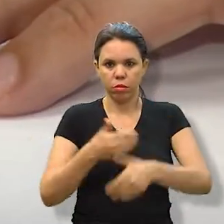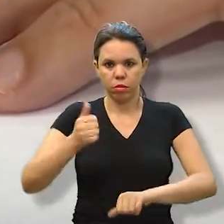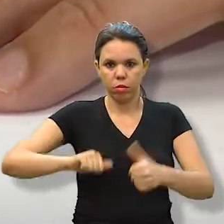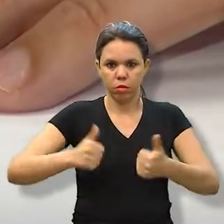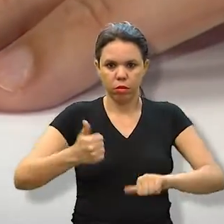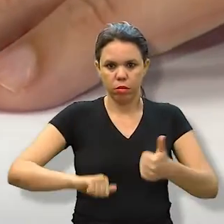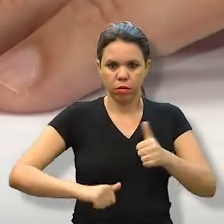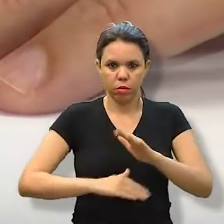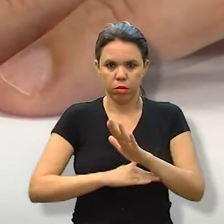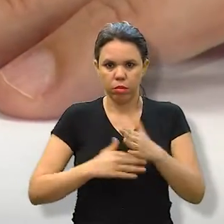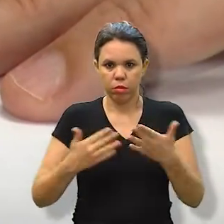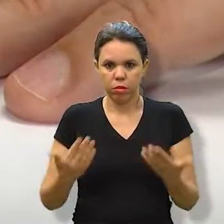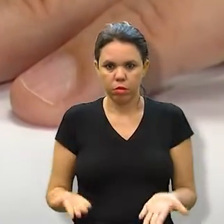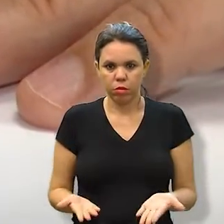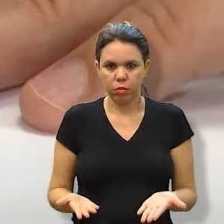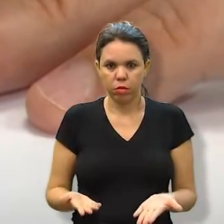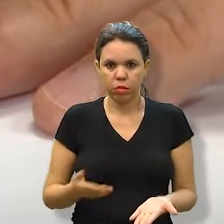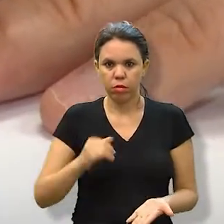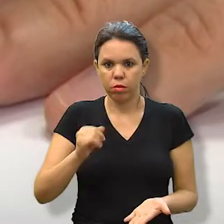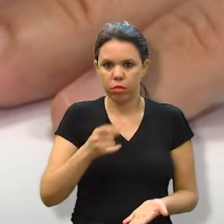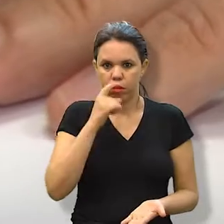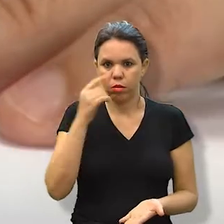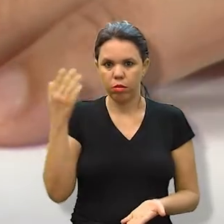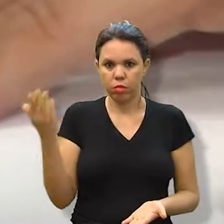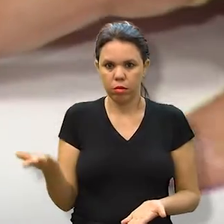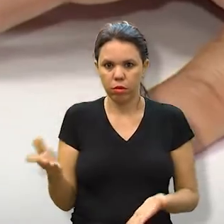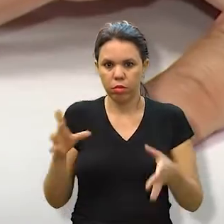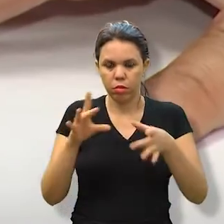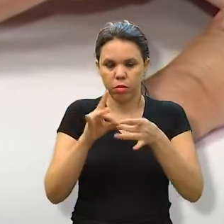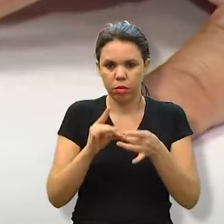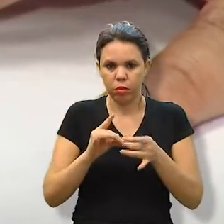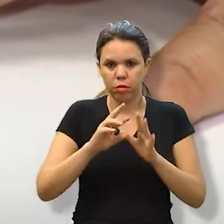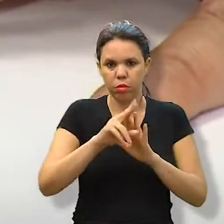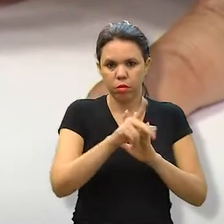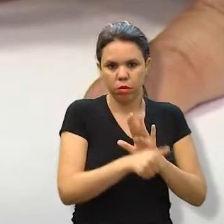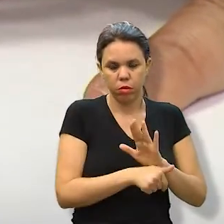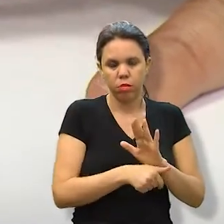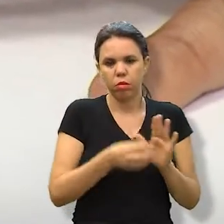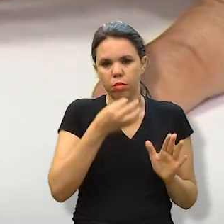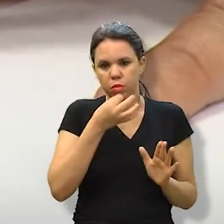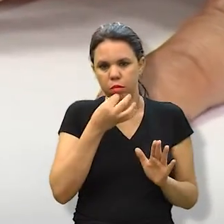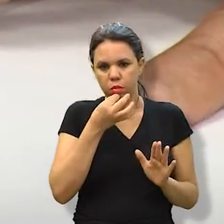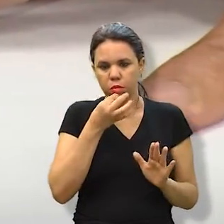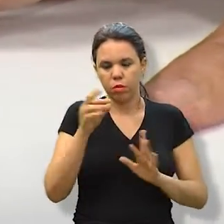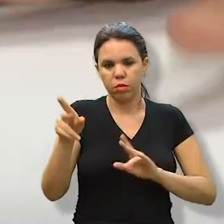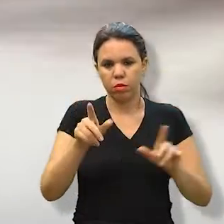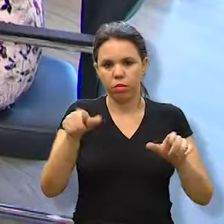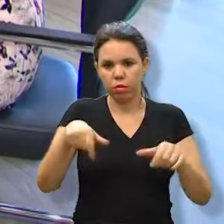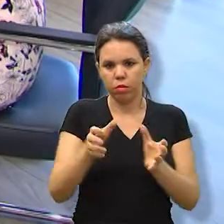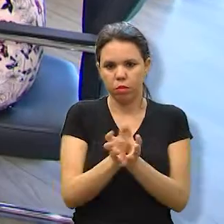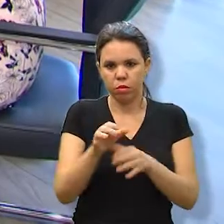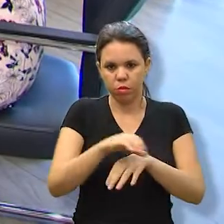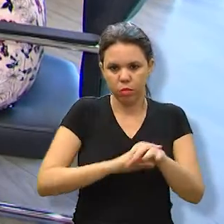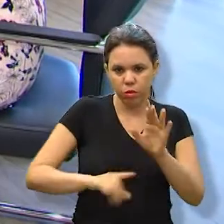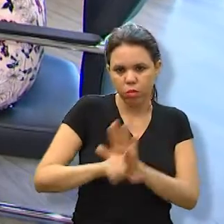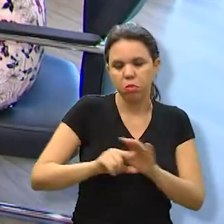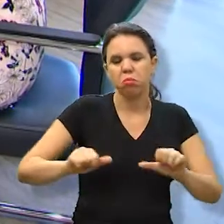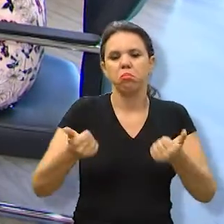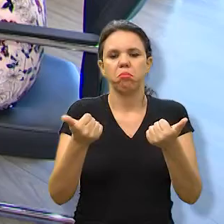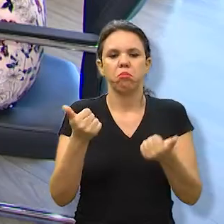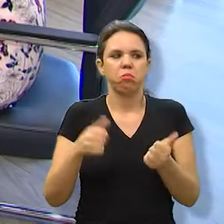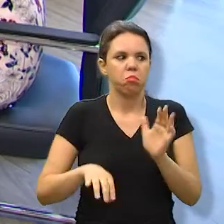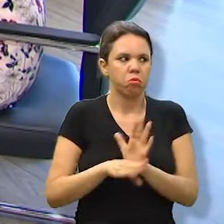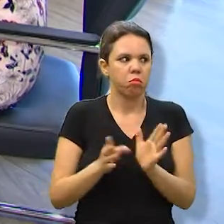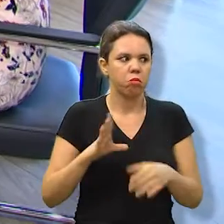continuar o processo de tramitação na casa para Jorge Schneider a união de diferentes pontos de vista dentro da